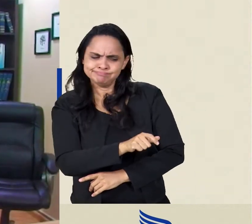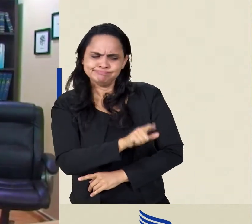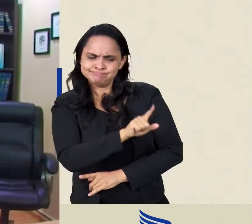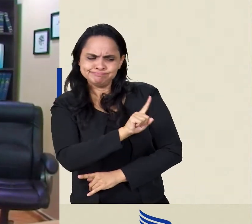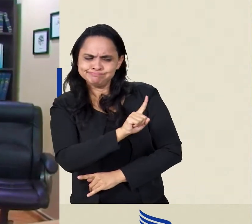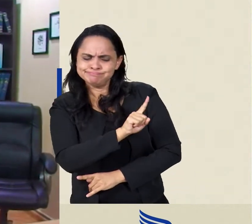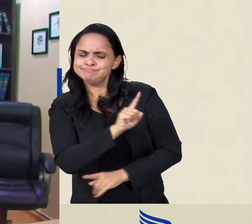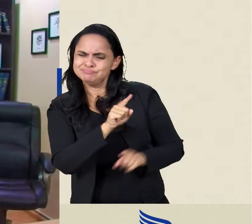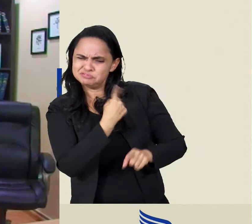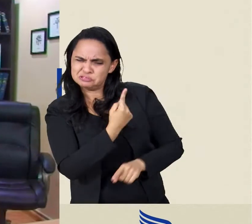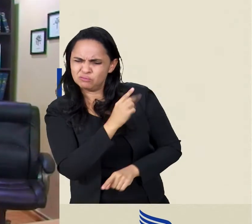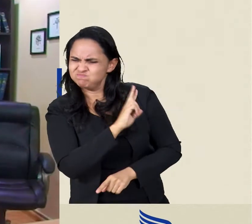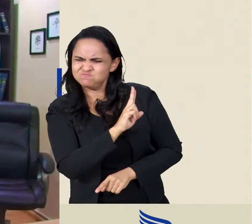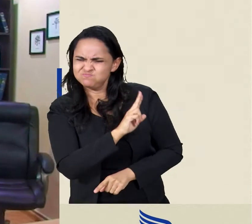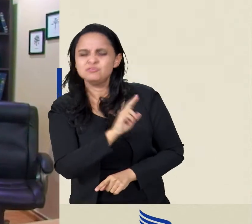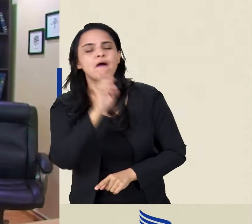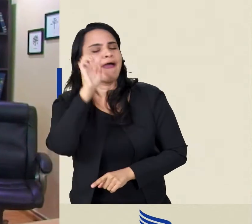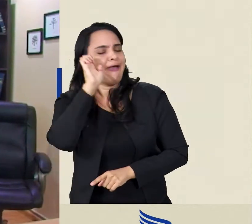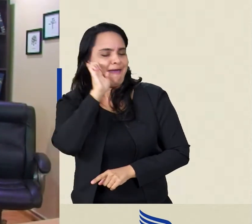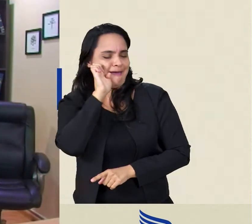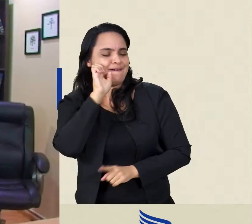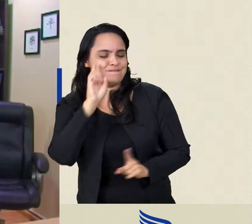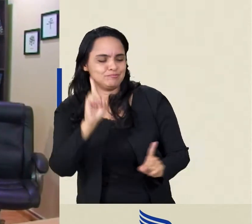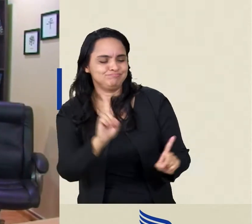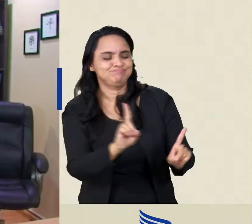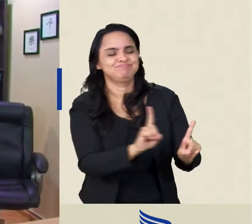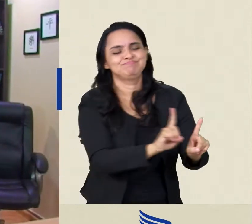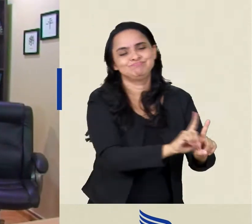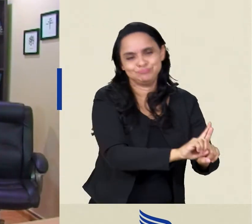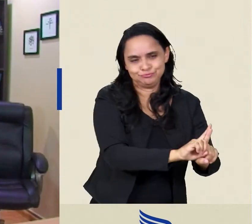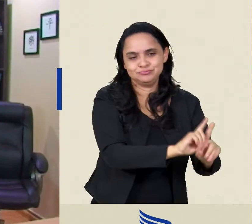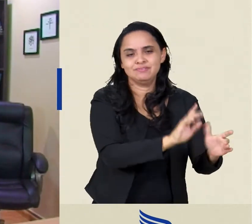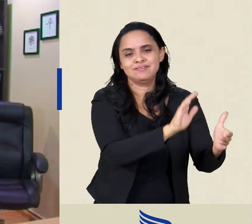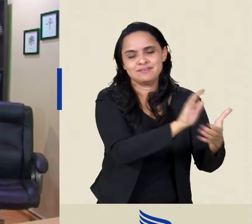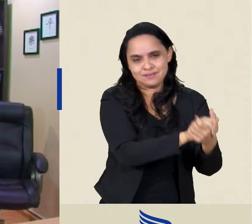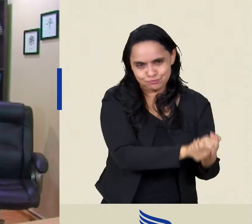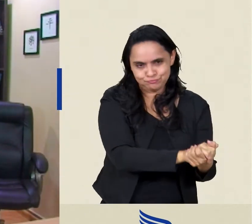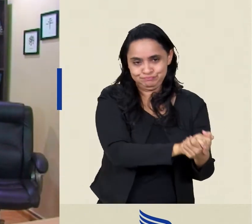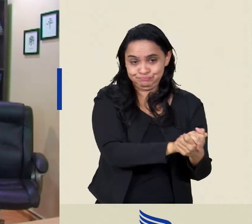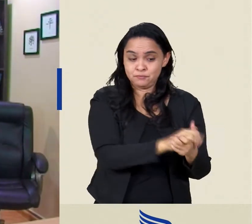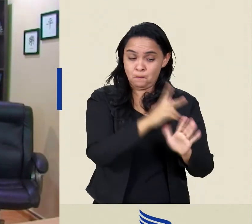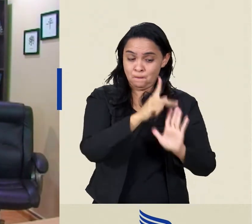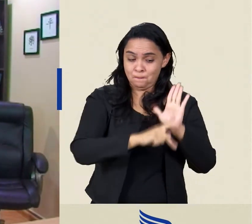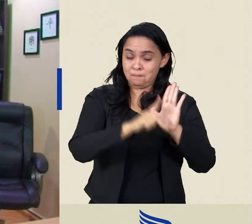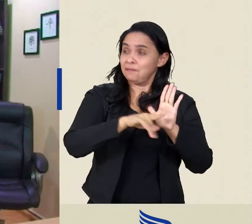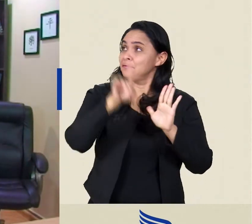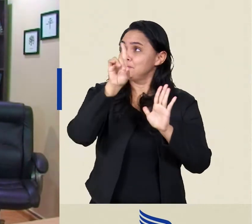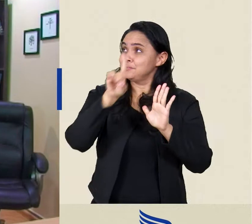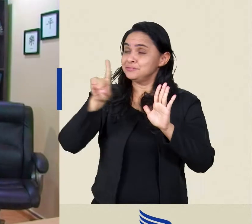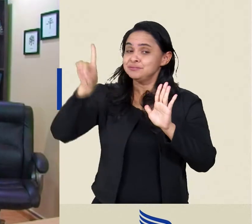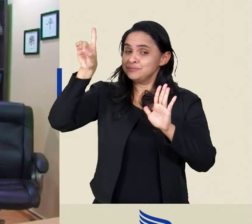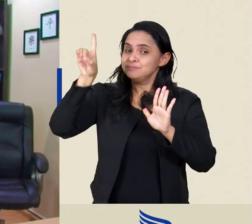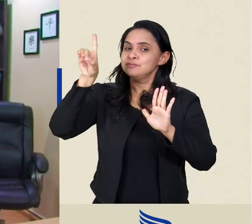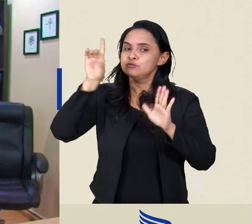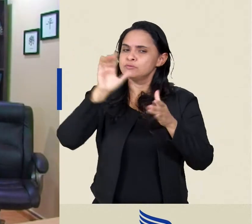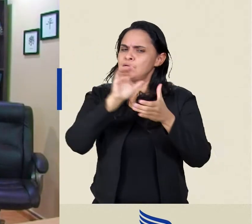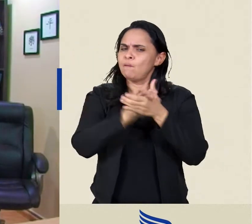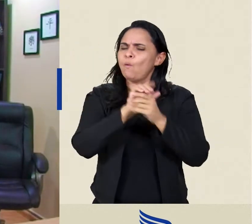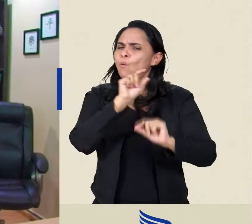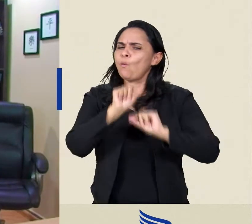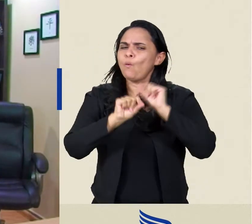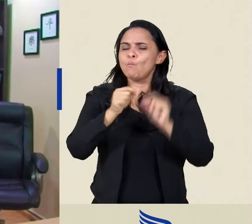Deus, no relacionamento matrimonial, todo homem deve considerar a